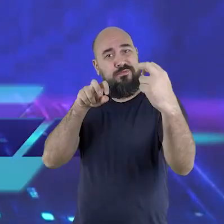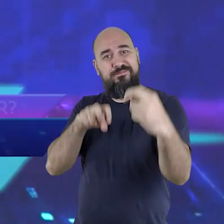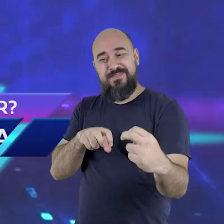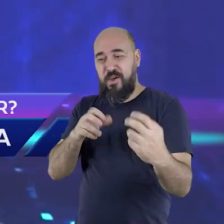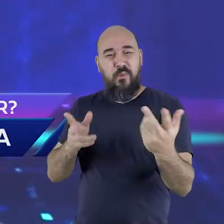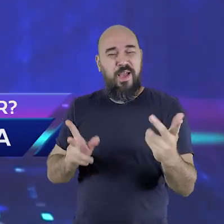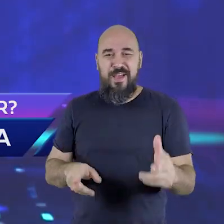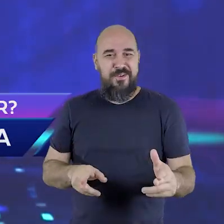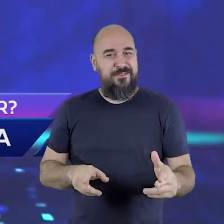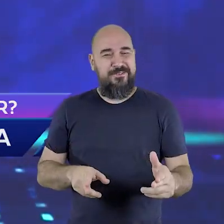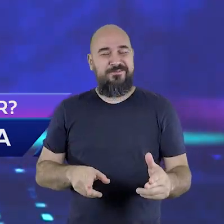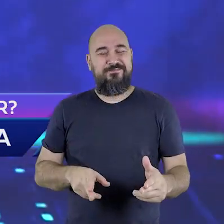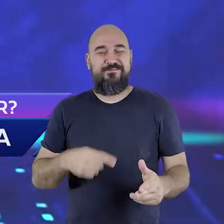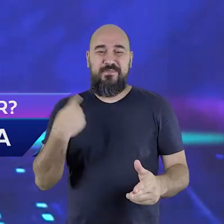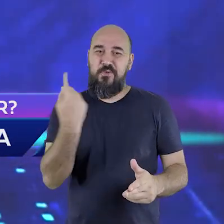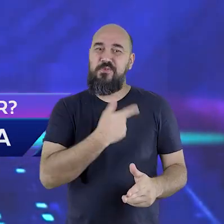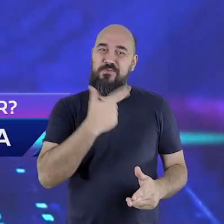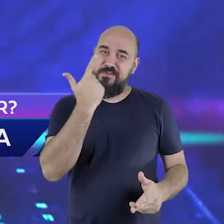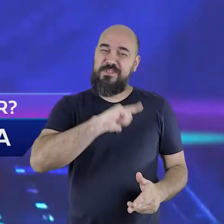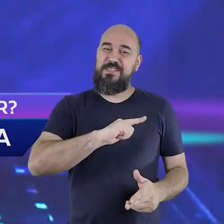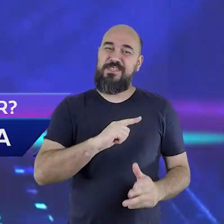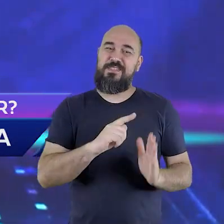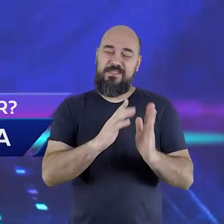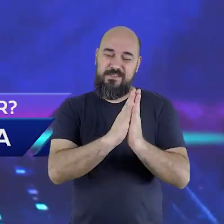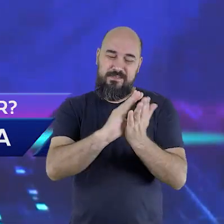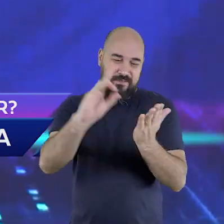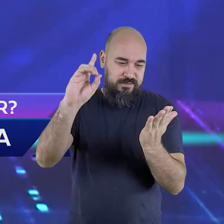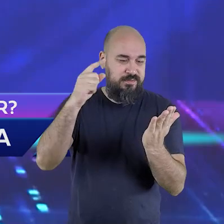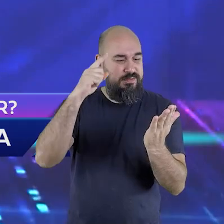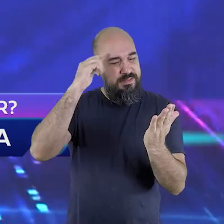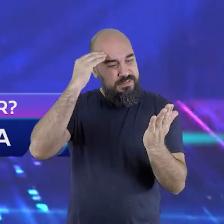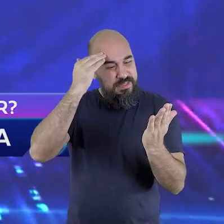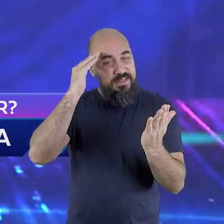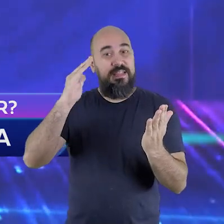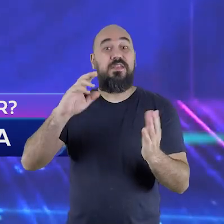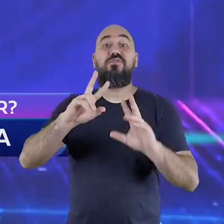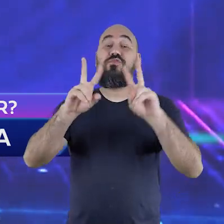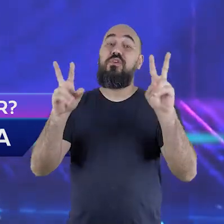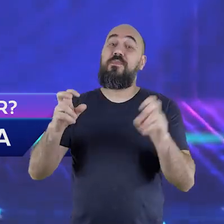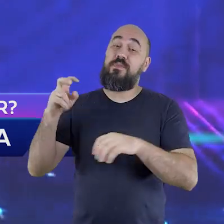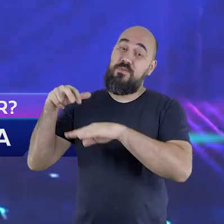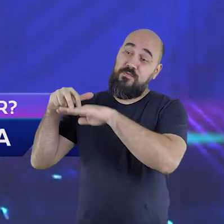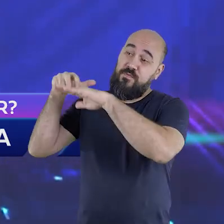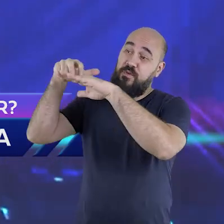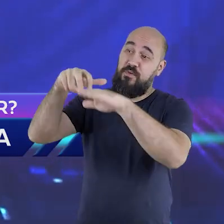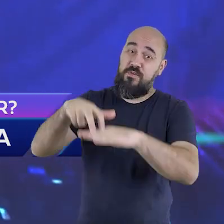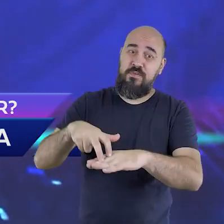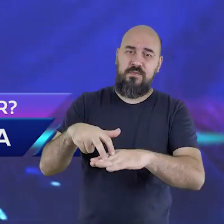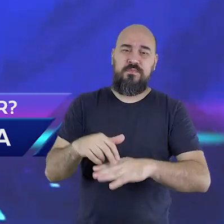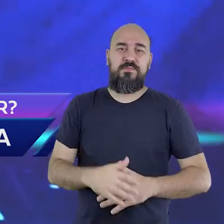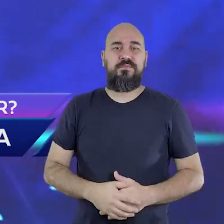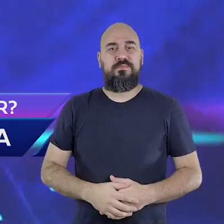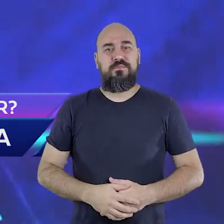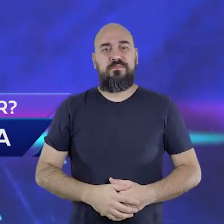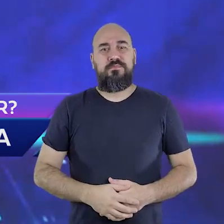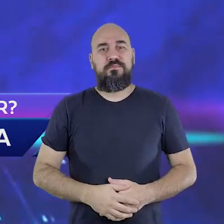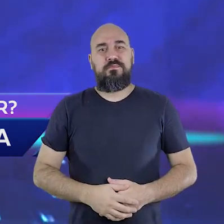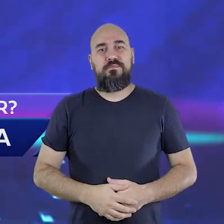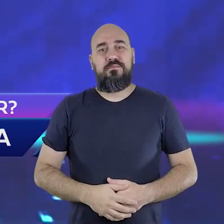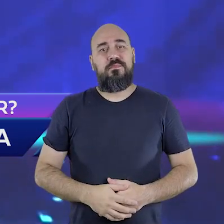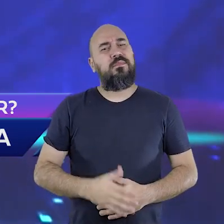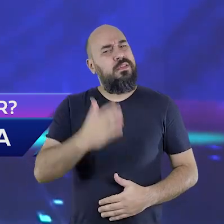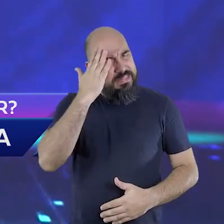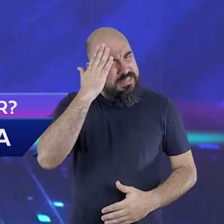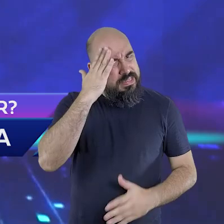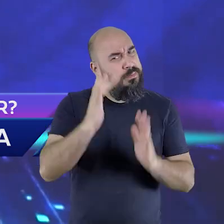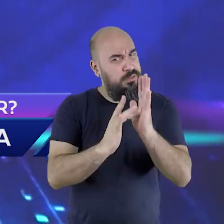momento para entendermos exatamente sobre a volta de Jesus. Bom, que Jesus vai voltar, isso está